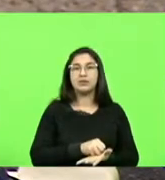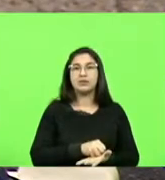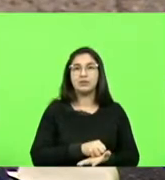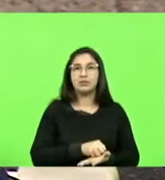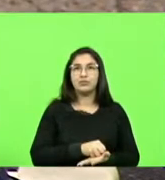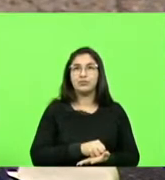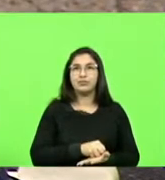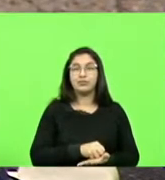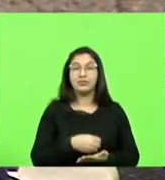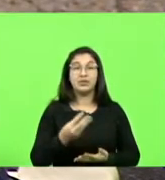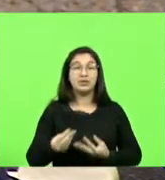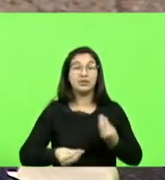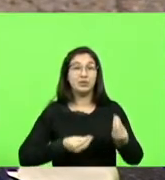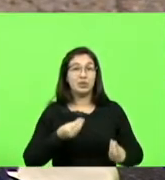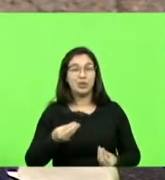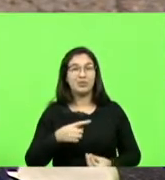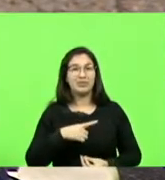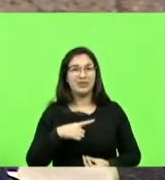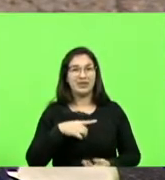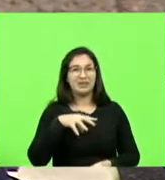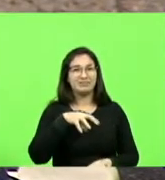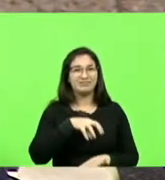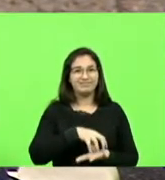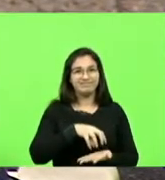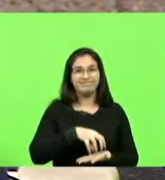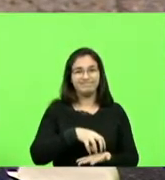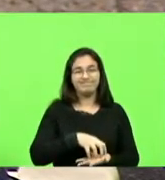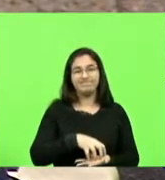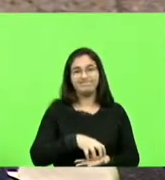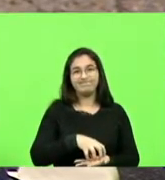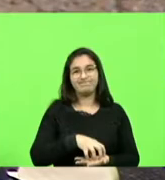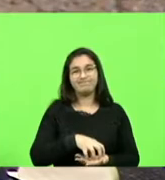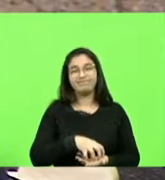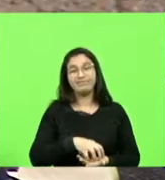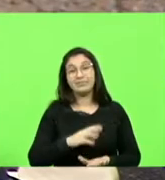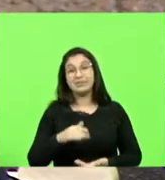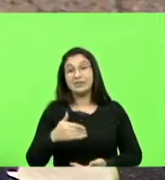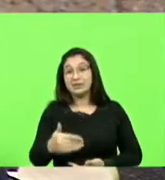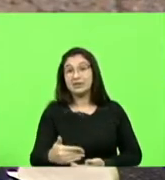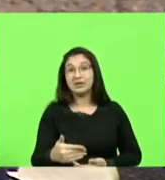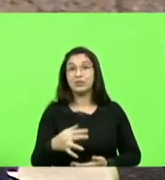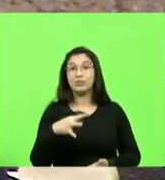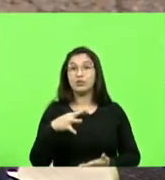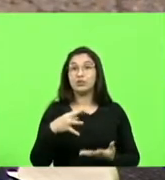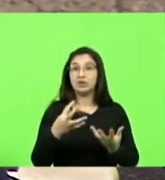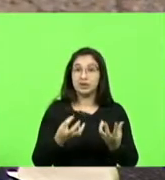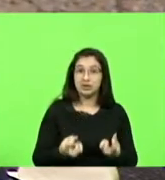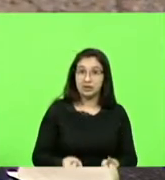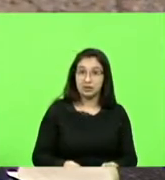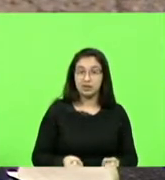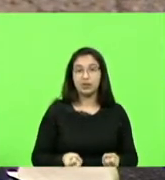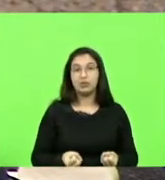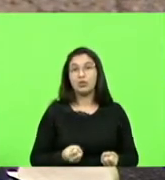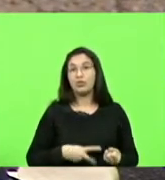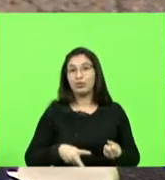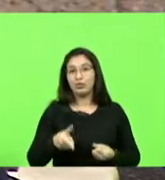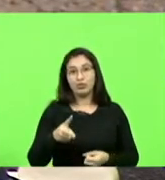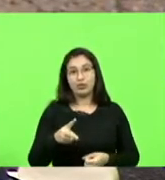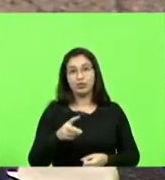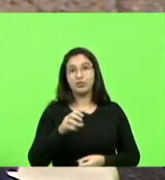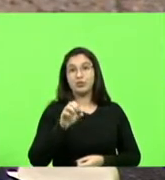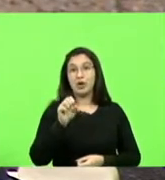aceitou uma contratação que visava uma central. E aí, depois que ela assumiu, ela continuou com as mesmas 8